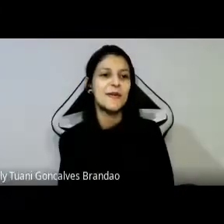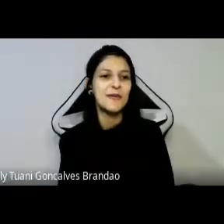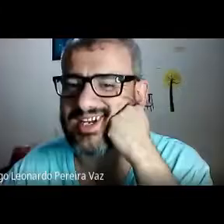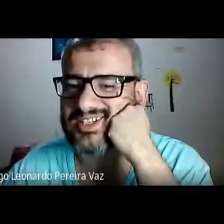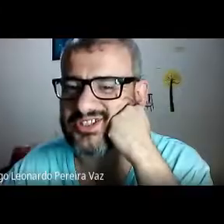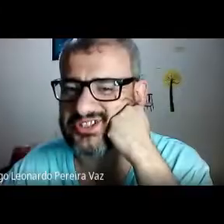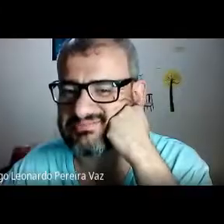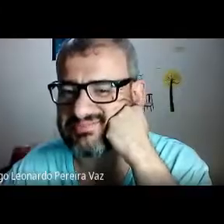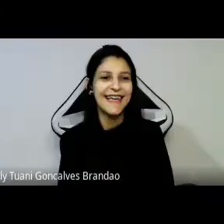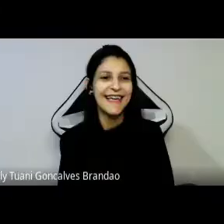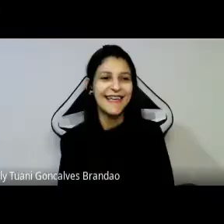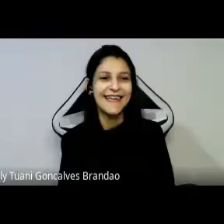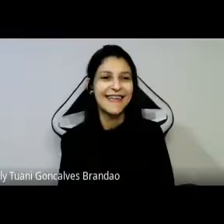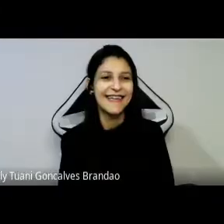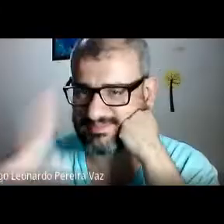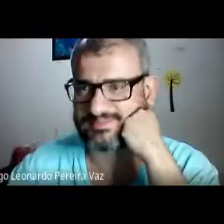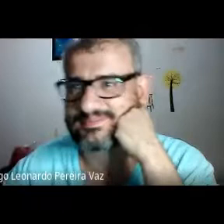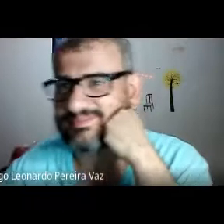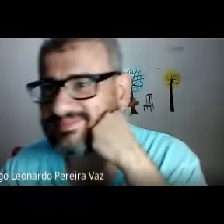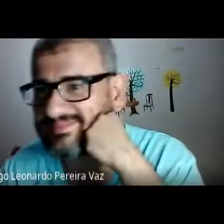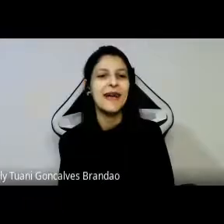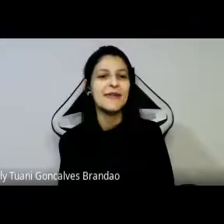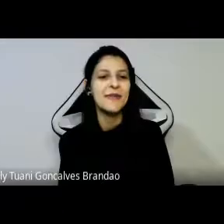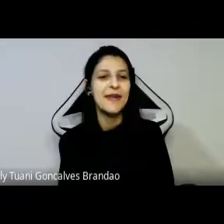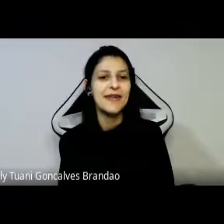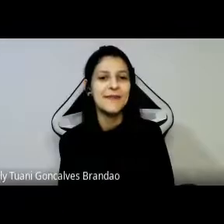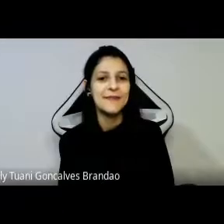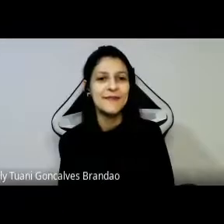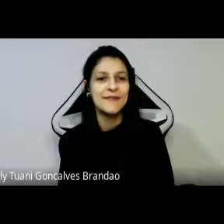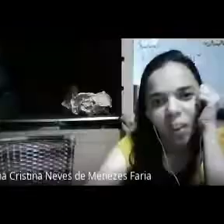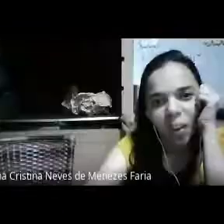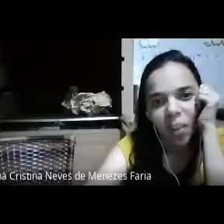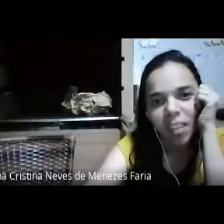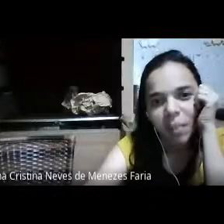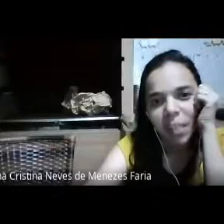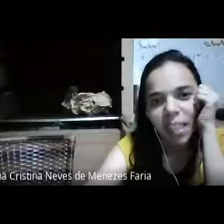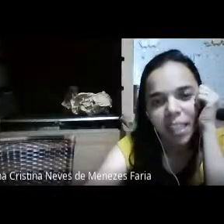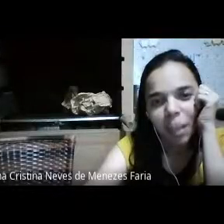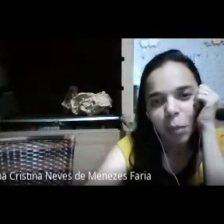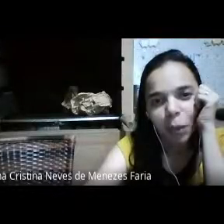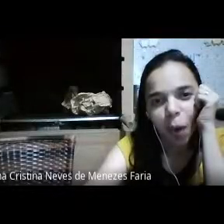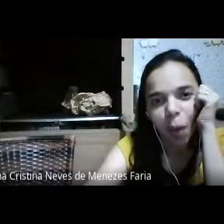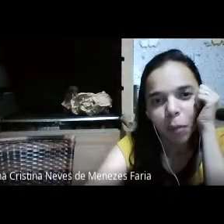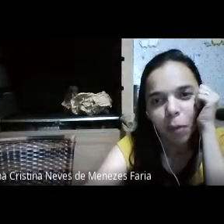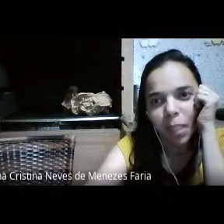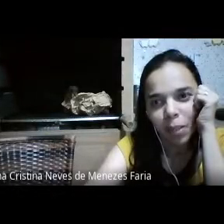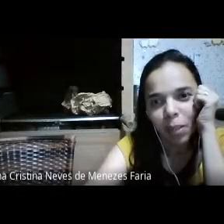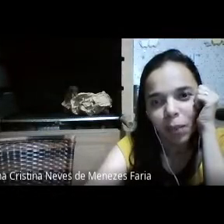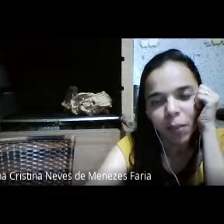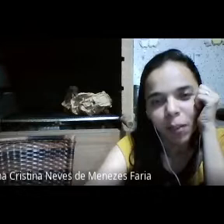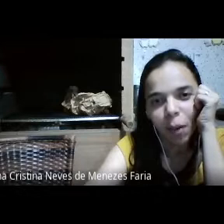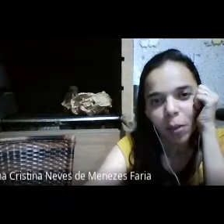Isso, muito bem. Mais um, hein? Nossa, mas esse aí é muito óbvio, mas